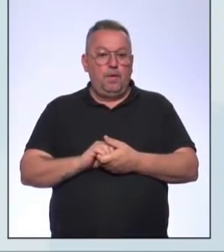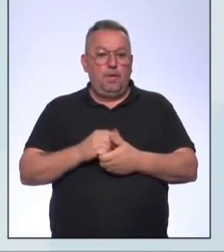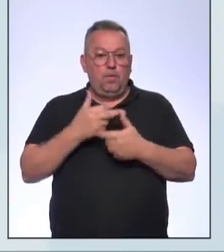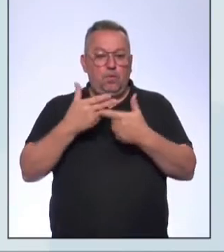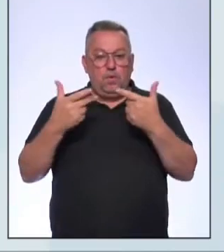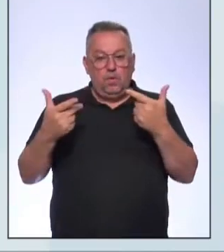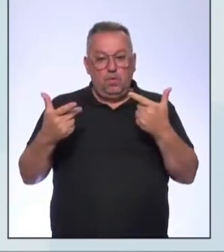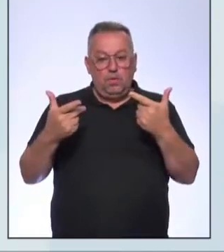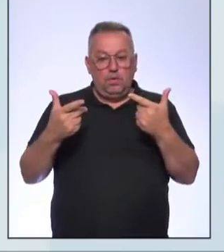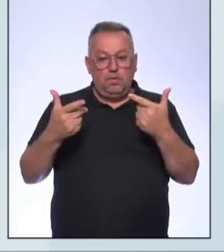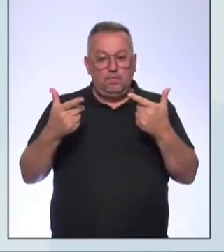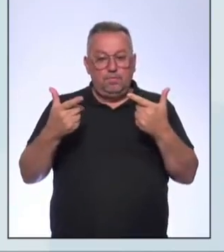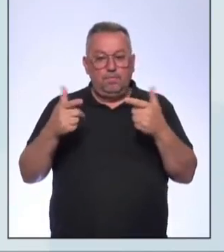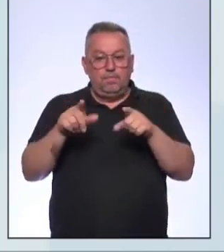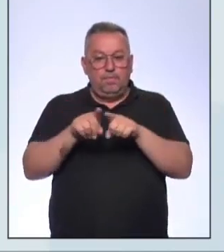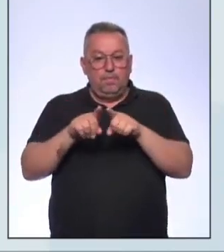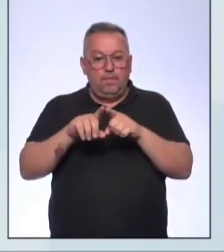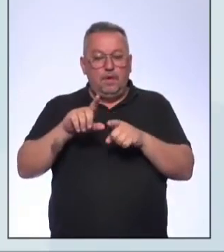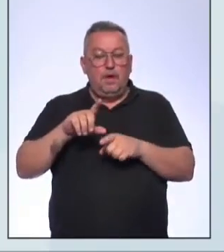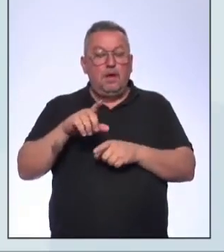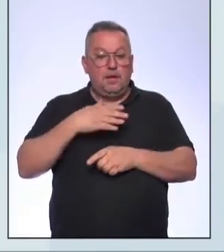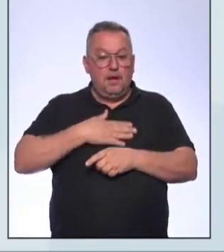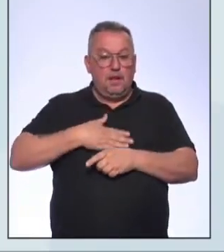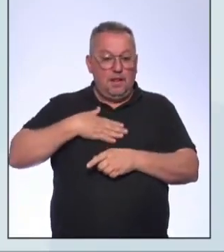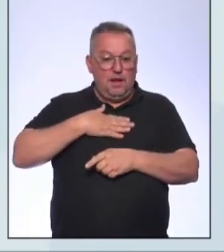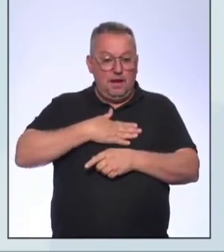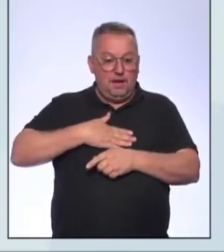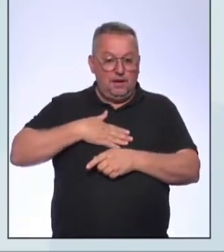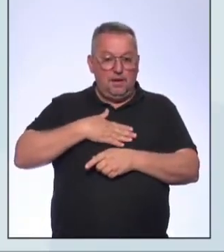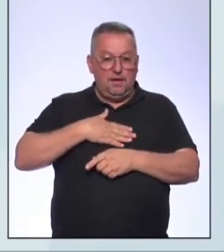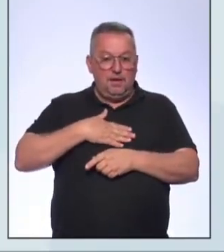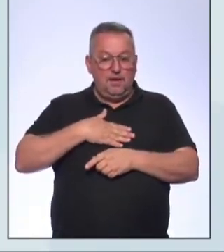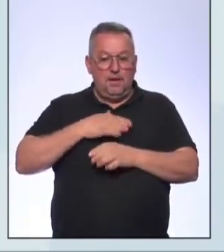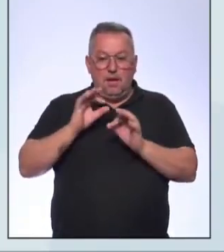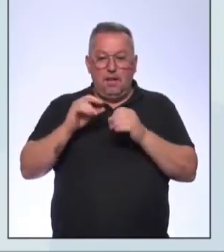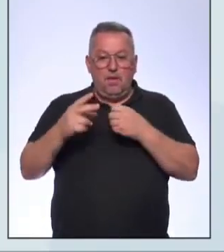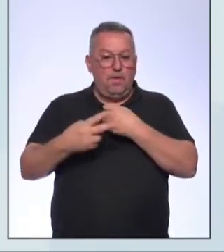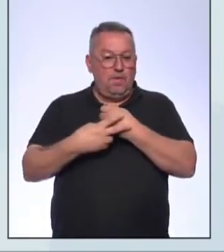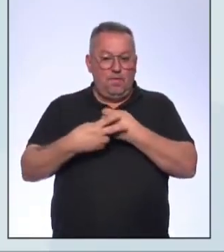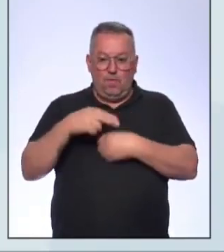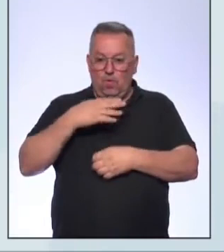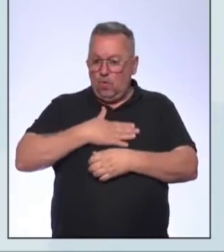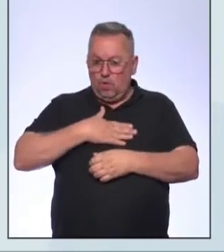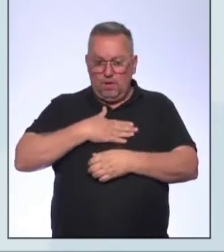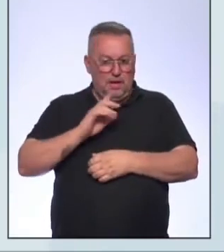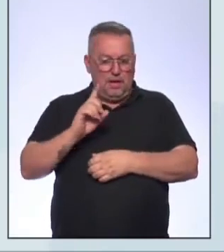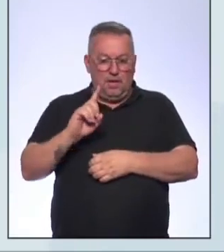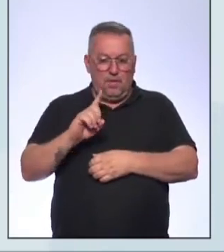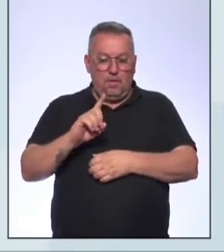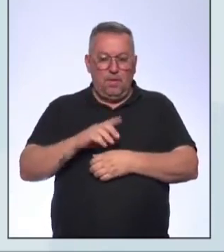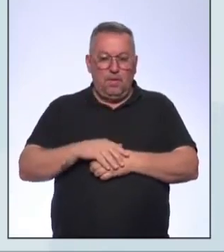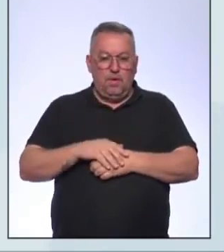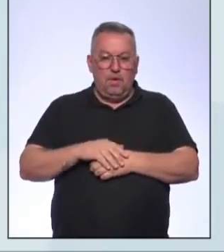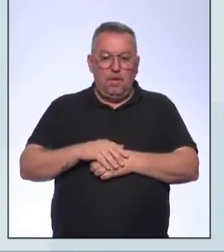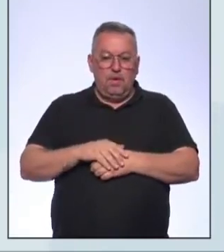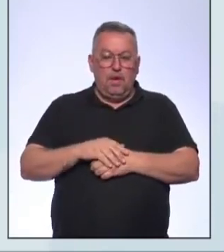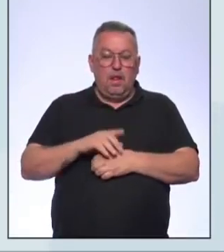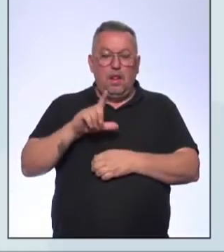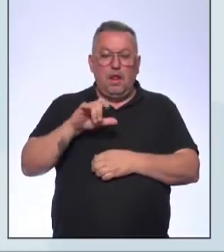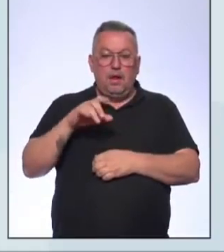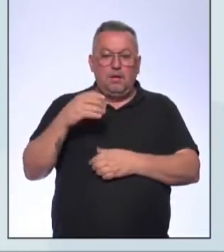coisa como a outra. Esse like que está aí, depois do 3, esse like não é o verbo like de gostar. É o like de